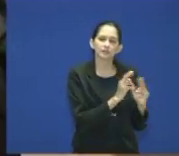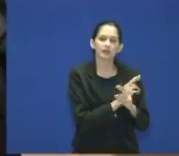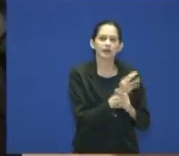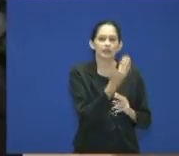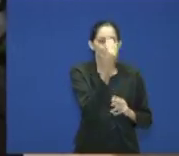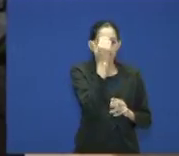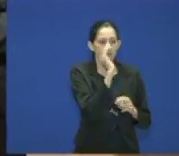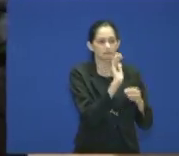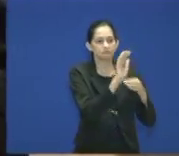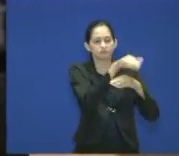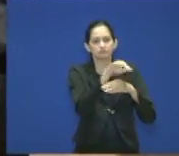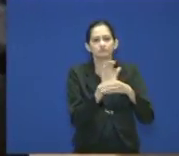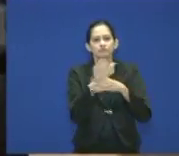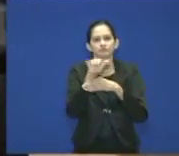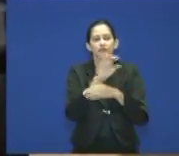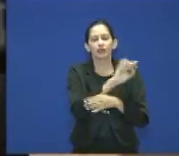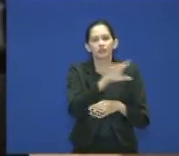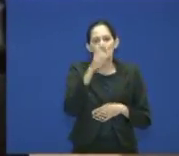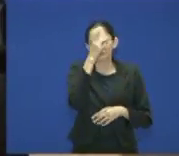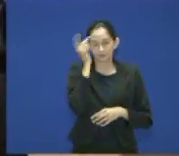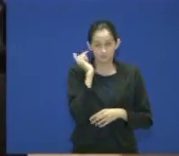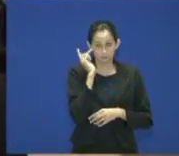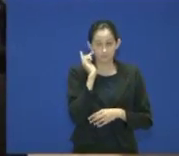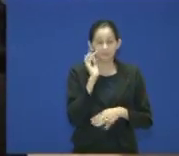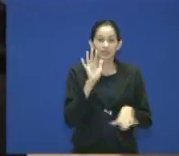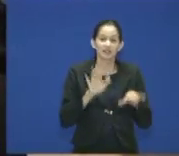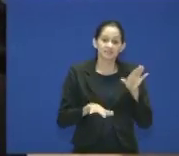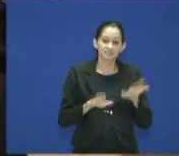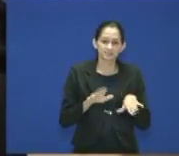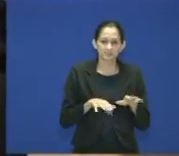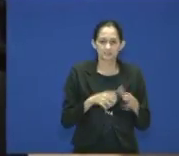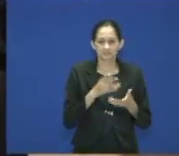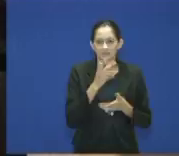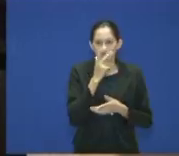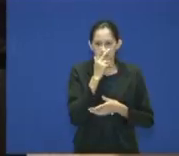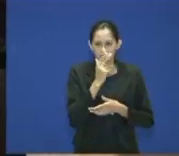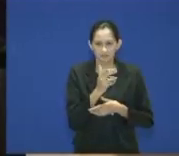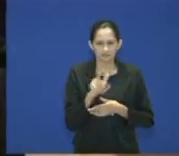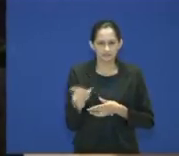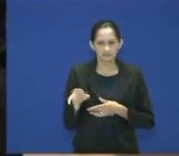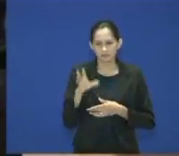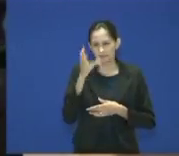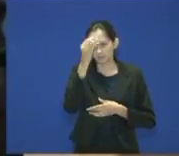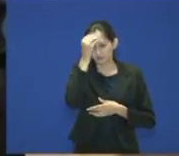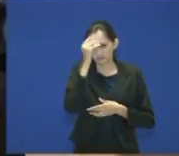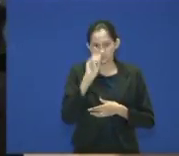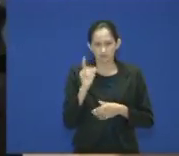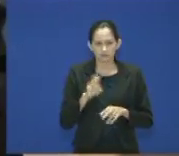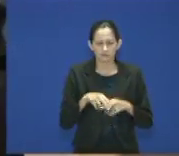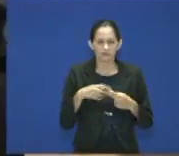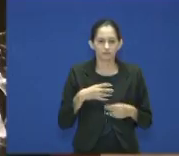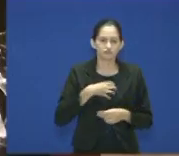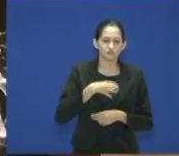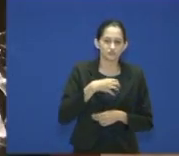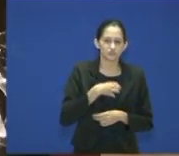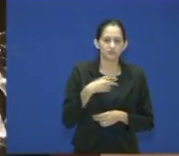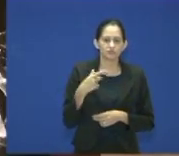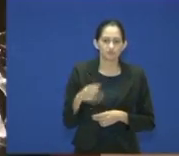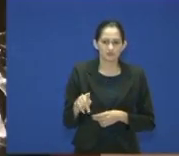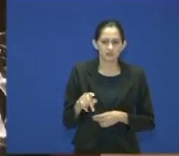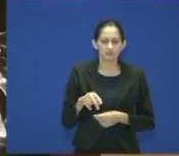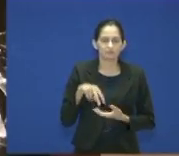de cada pessoa. Mesmo que às vezes não parecesse que ele estava compreendendo, né, pela forma com que se